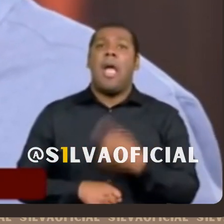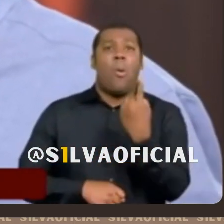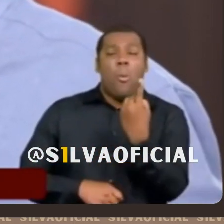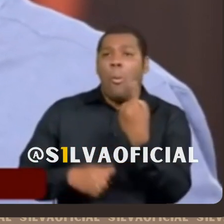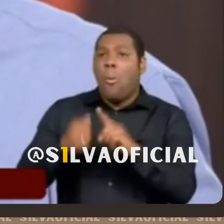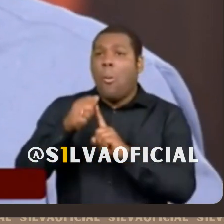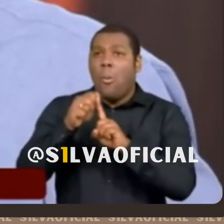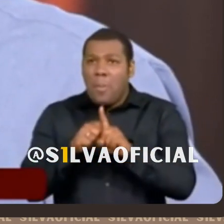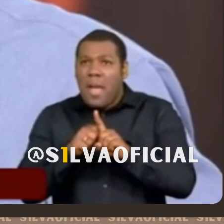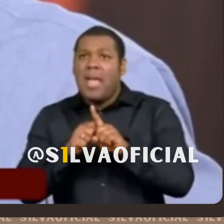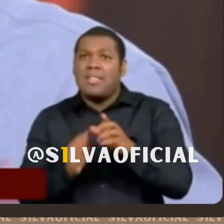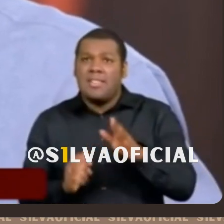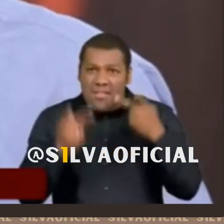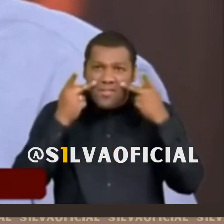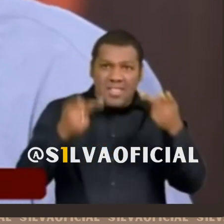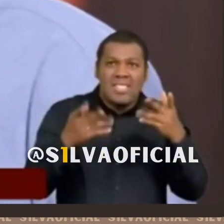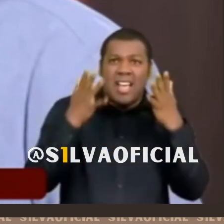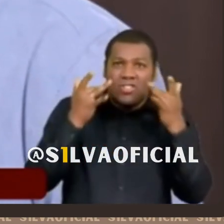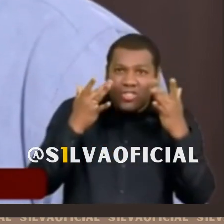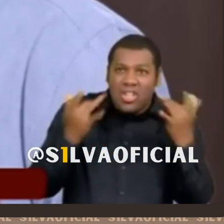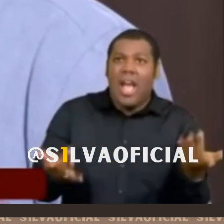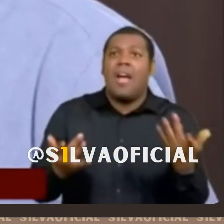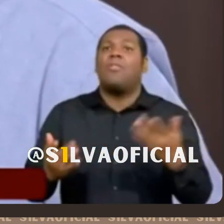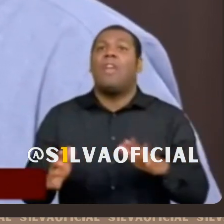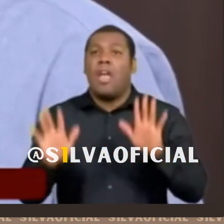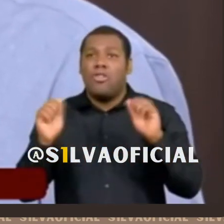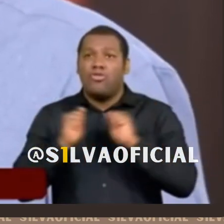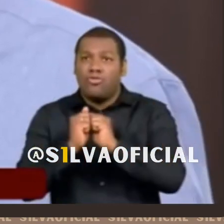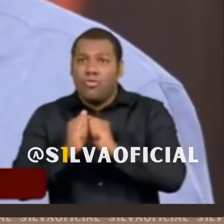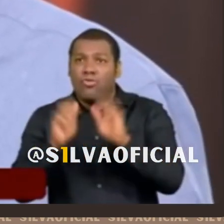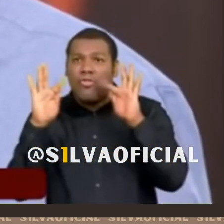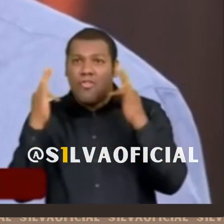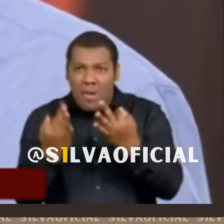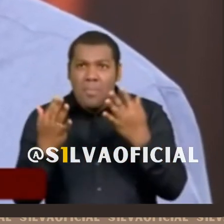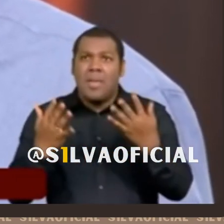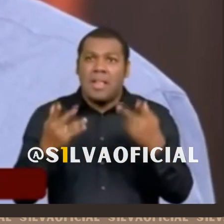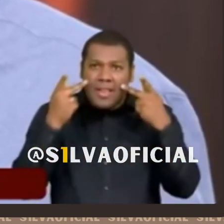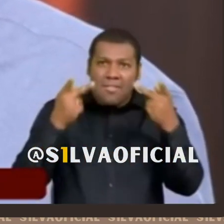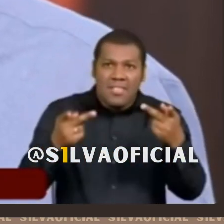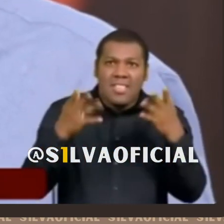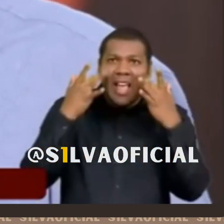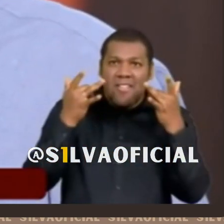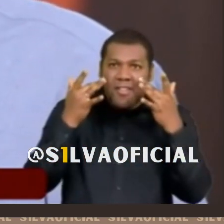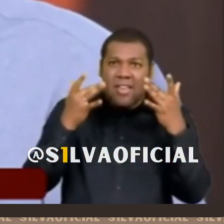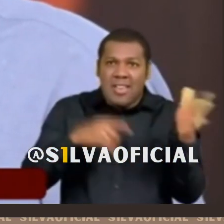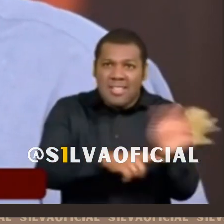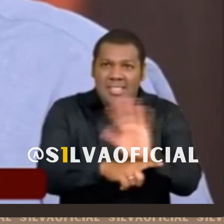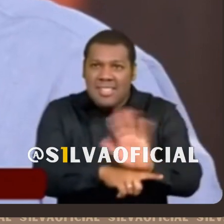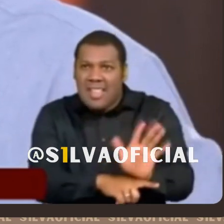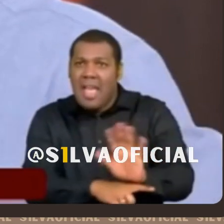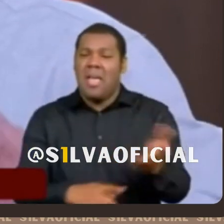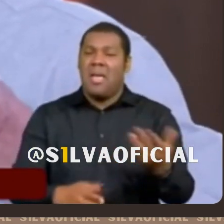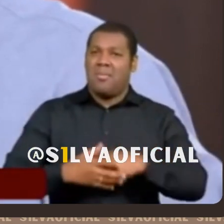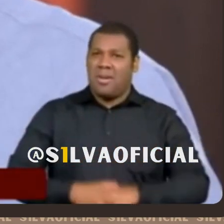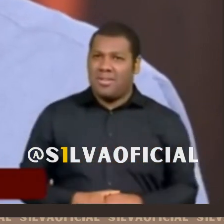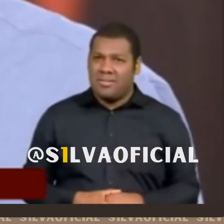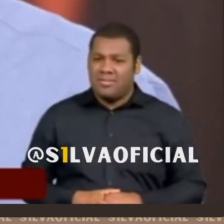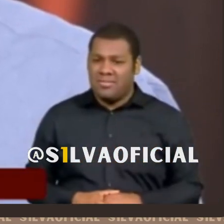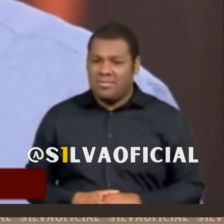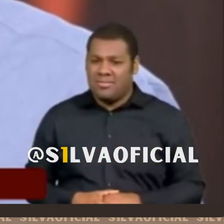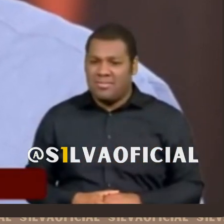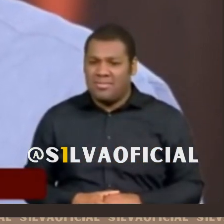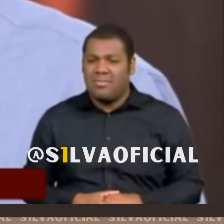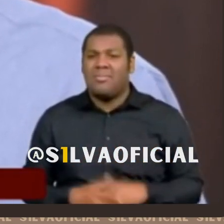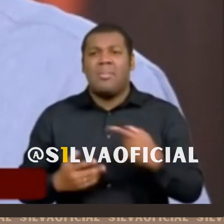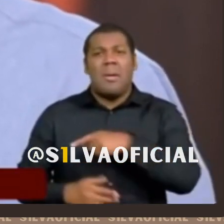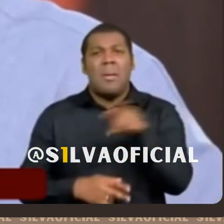no cinema, o cara poder assistir um show. Na hora que a gente tiver isso, todo mundo tiver, você vai perceber que vai diminuir a